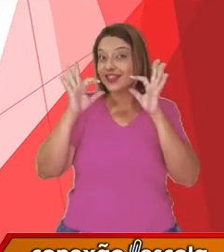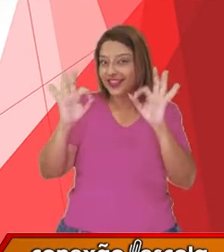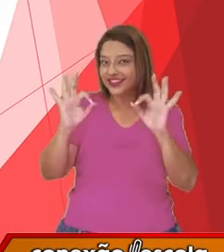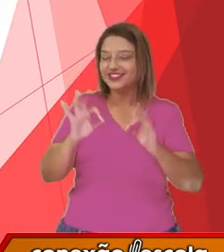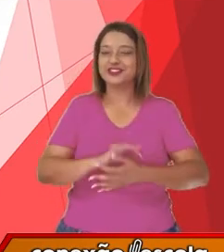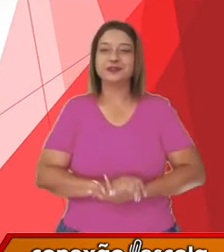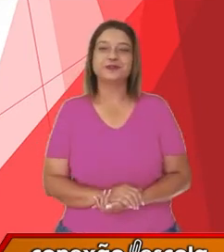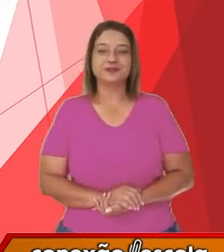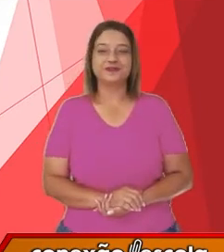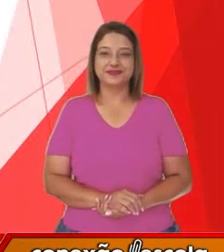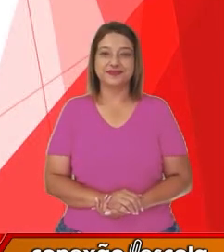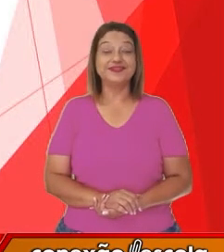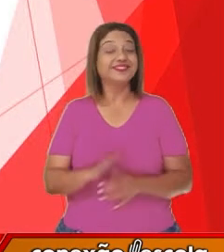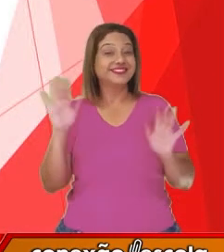atentos.